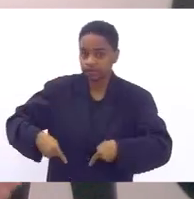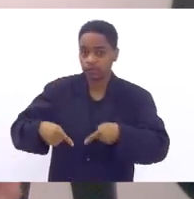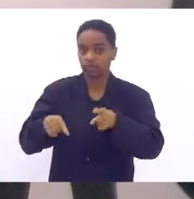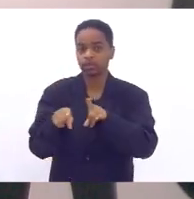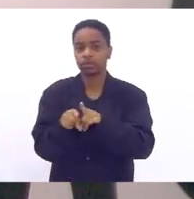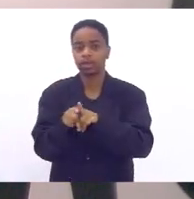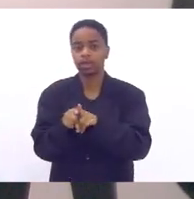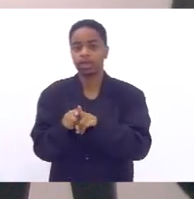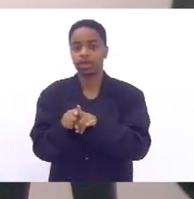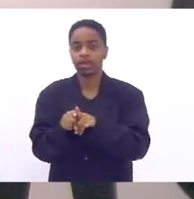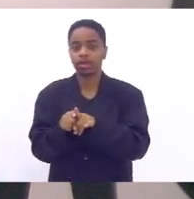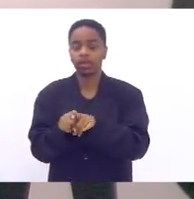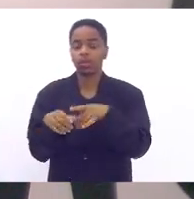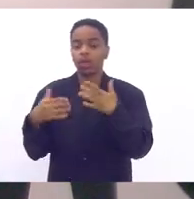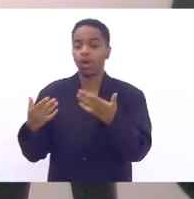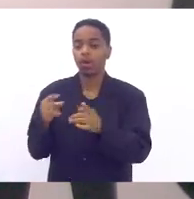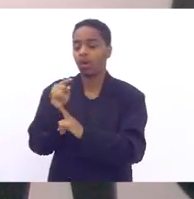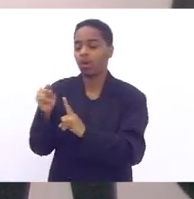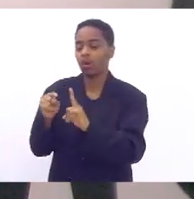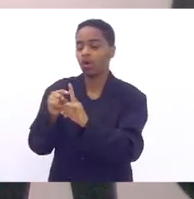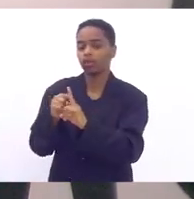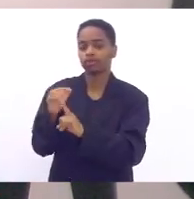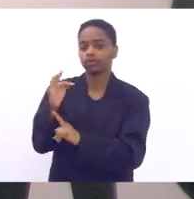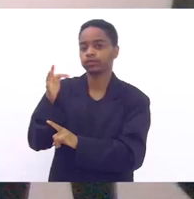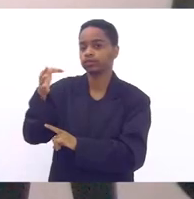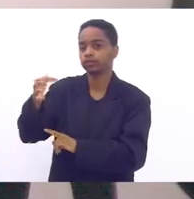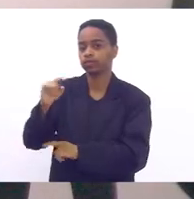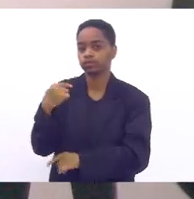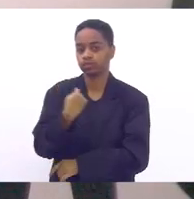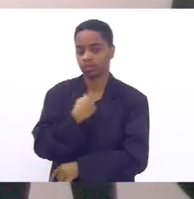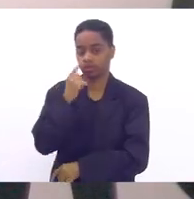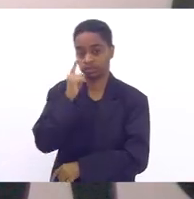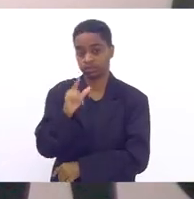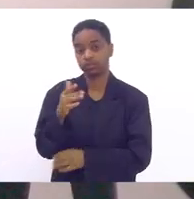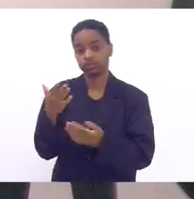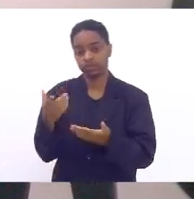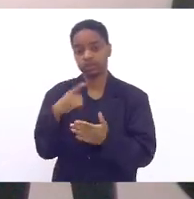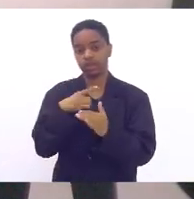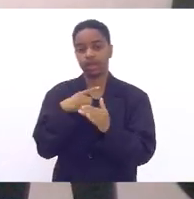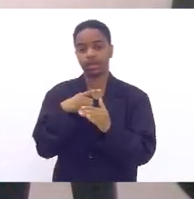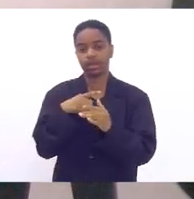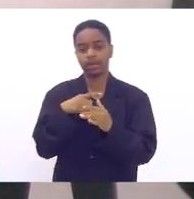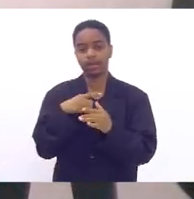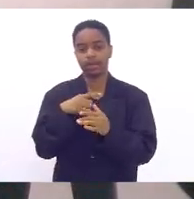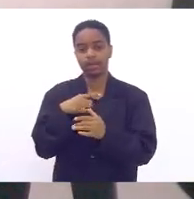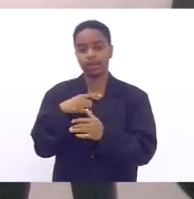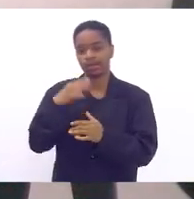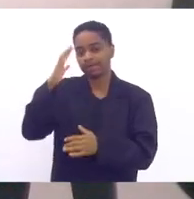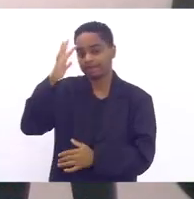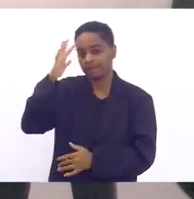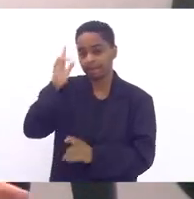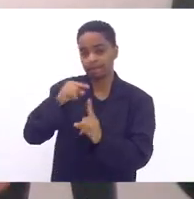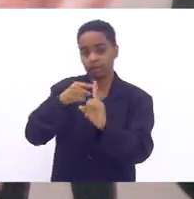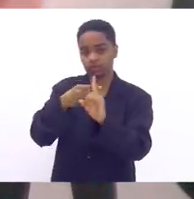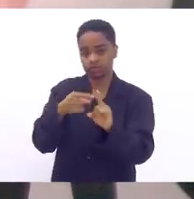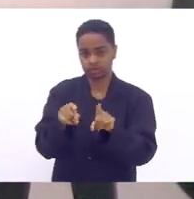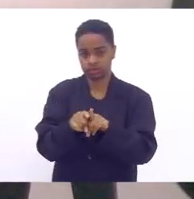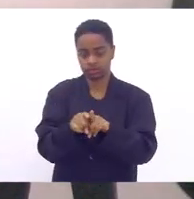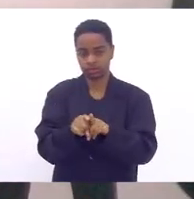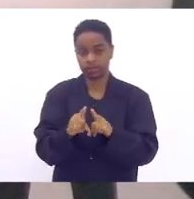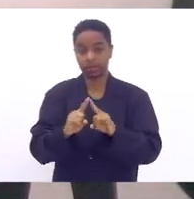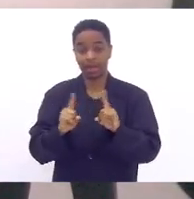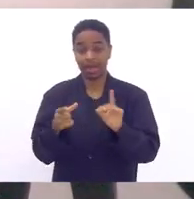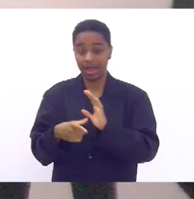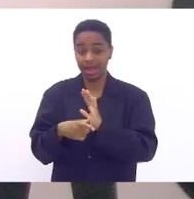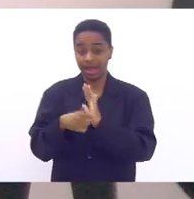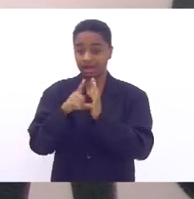perspectivas de crescimento e que nós temos então nós temos aí um Horizonte também positivo mas antes de passar aqui a palavra